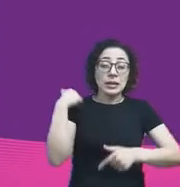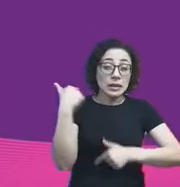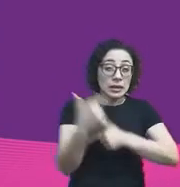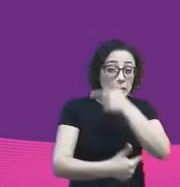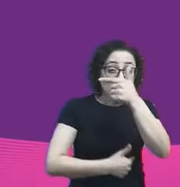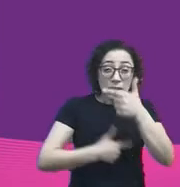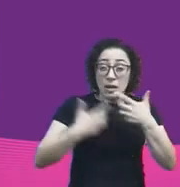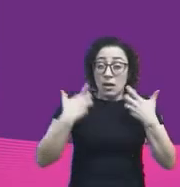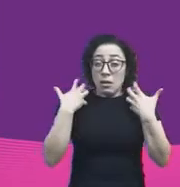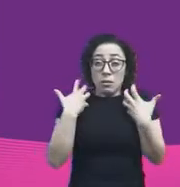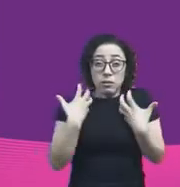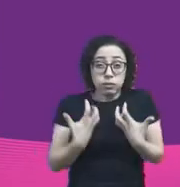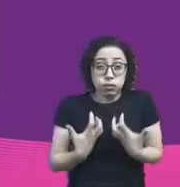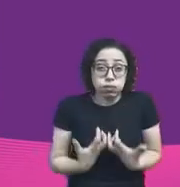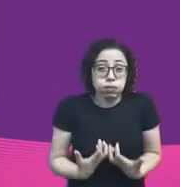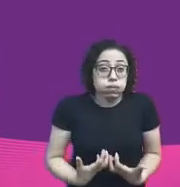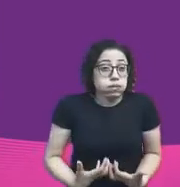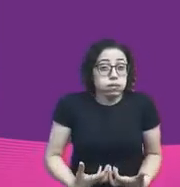emocional,